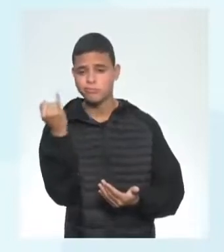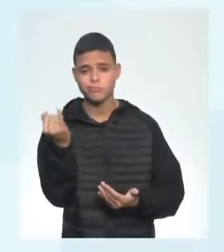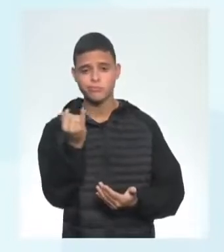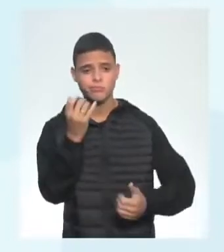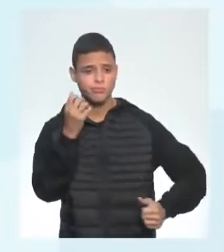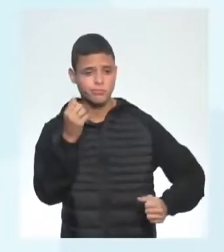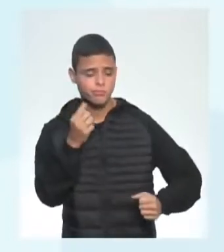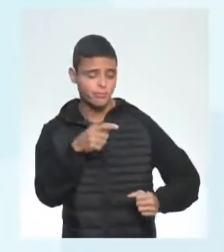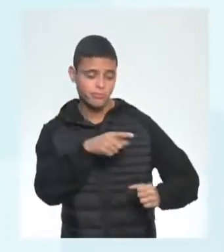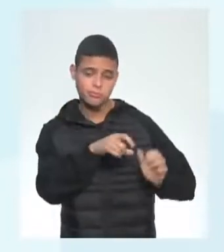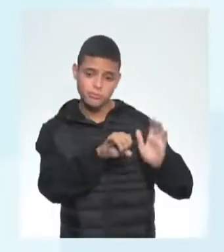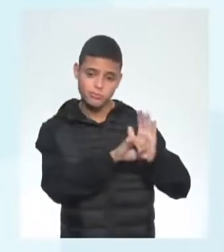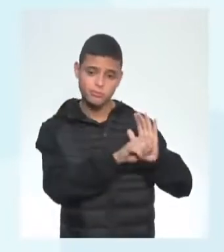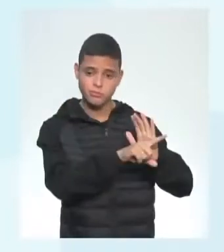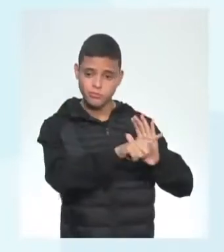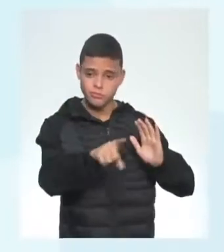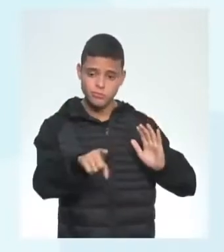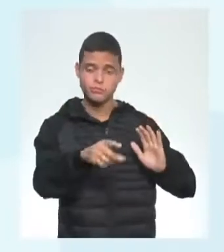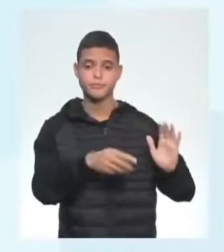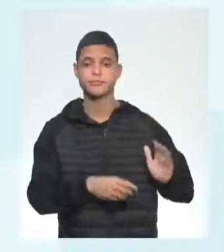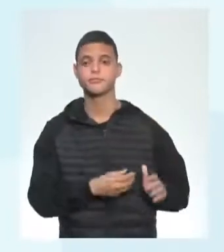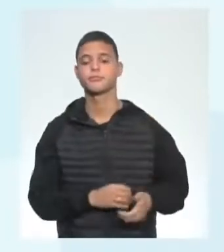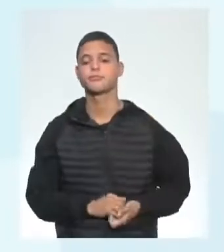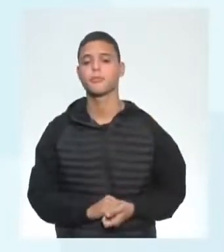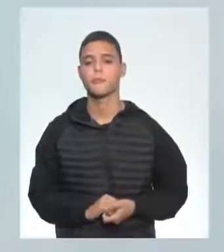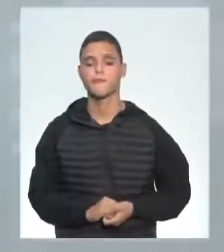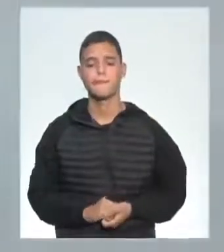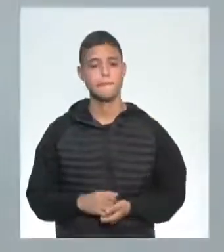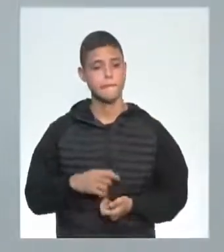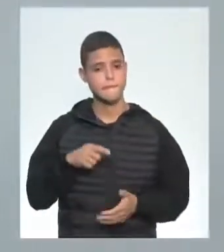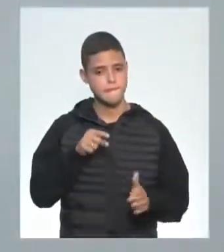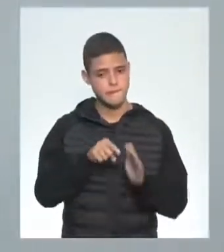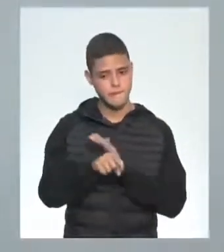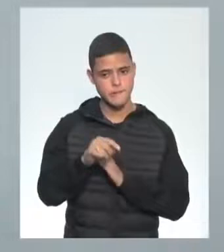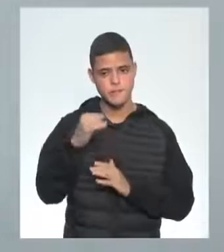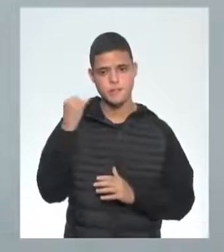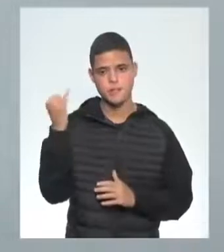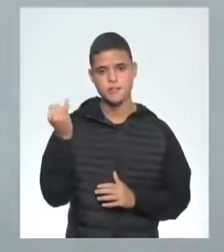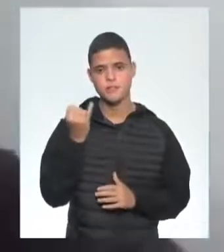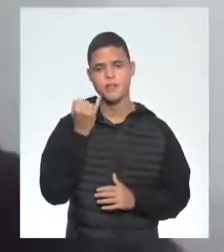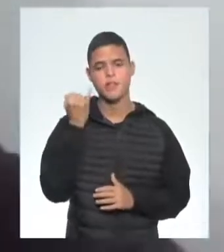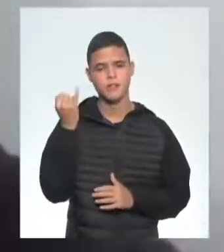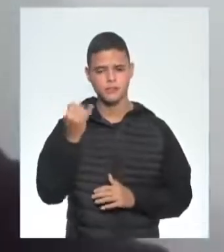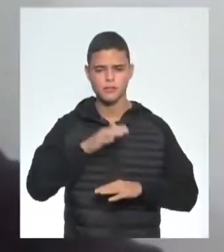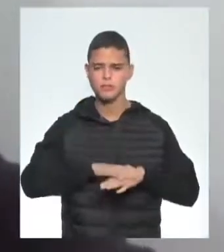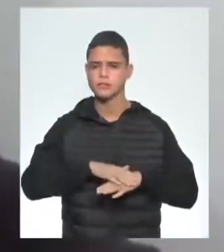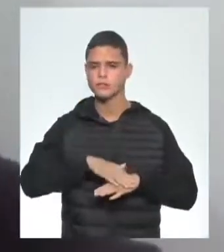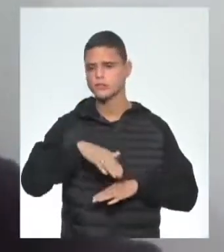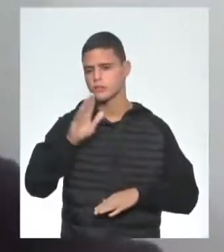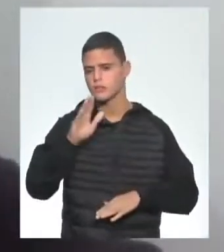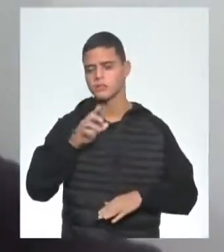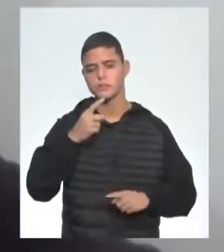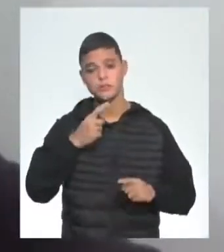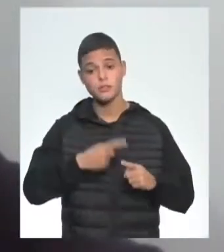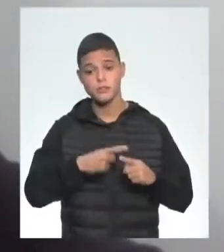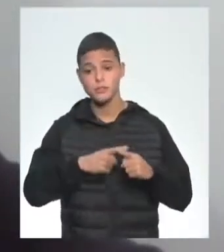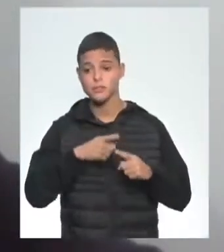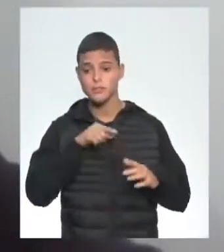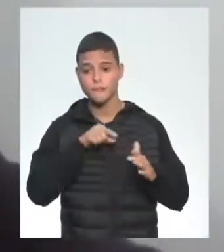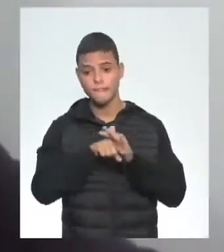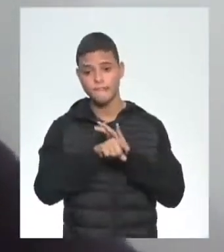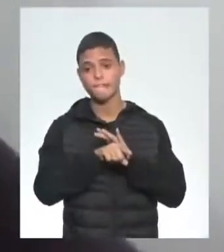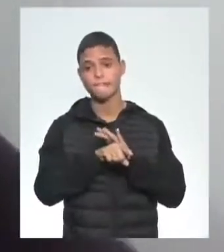sua construção como pessoa? Olha, essa pergunta é importante, hein, Mauro? É mais importante demais, porque Sim. É uma pergunta que leva